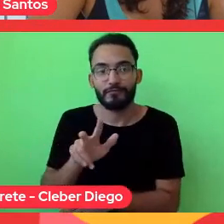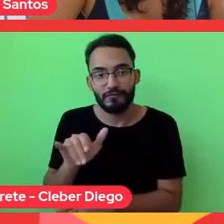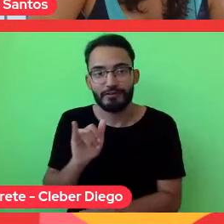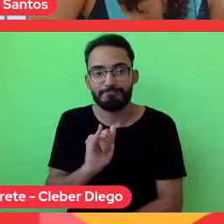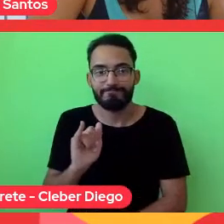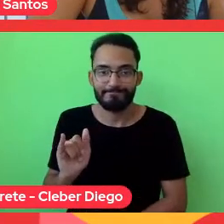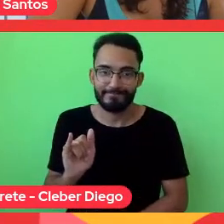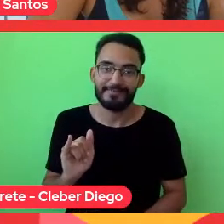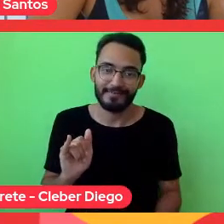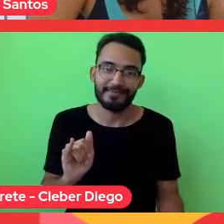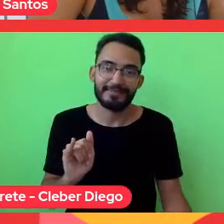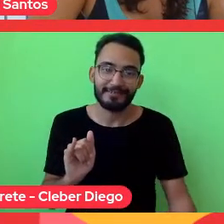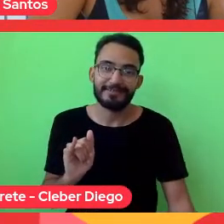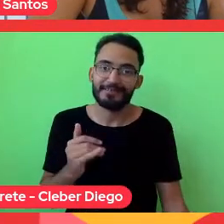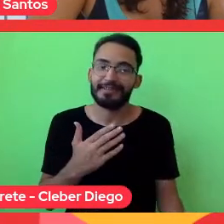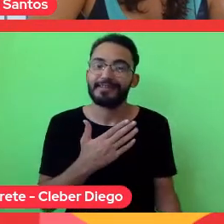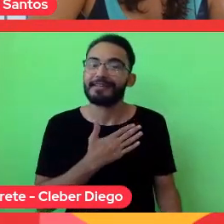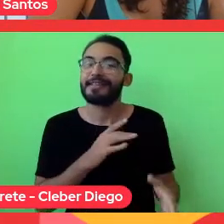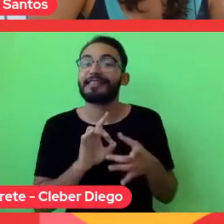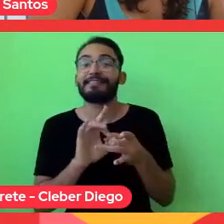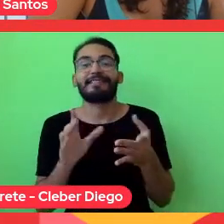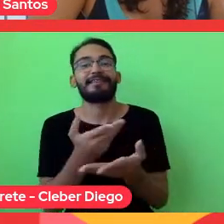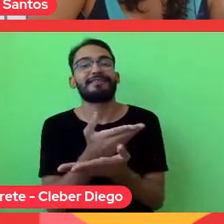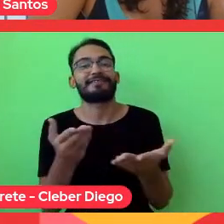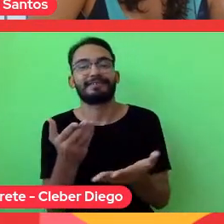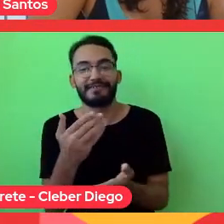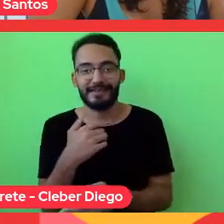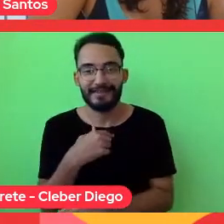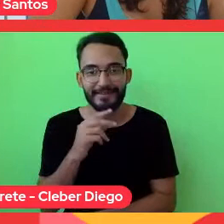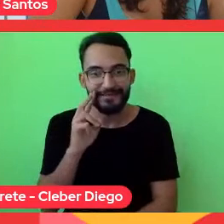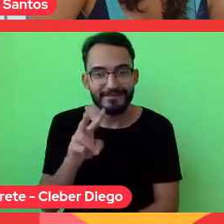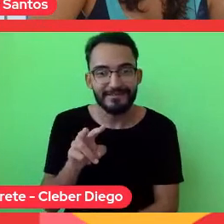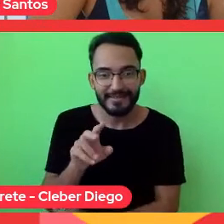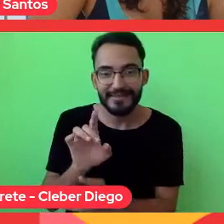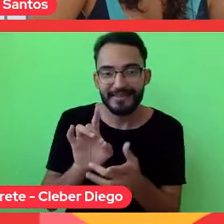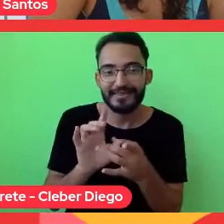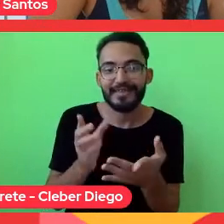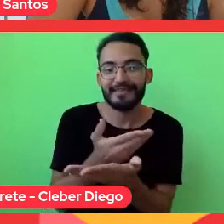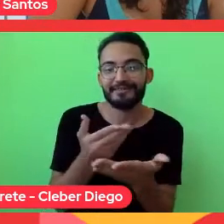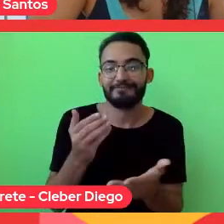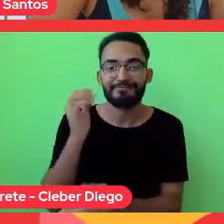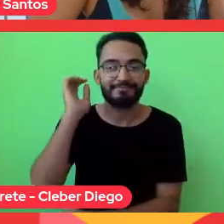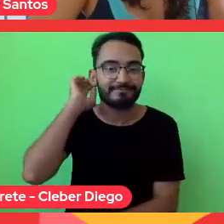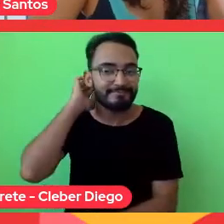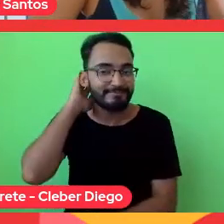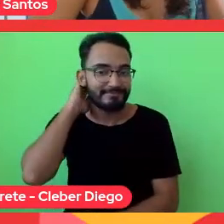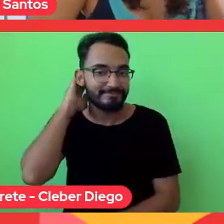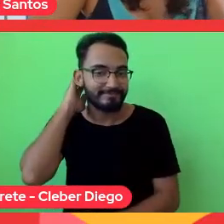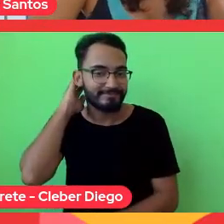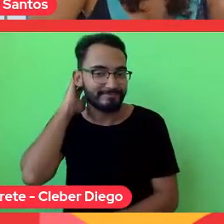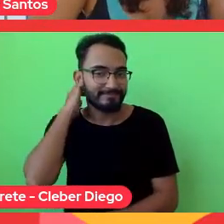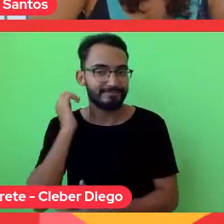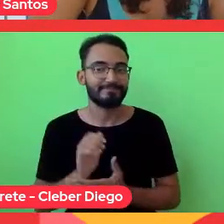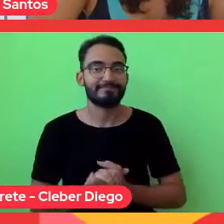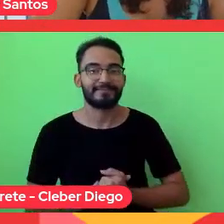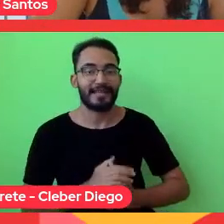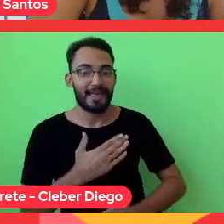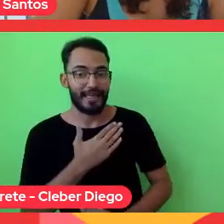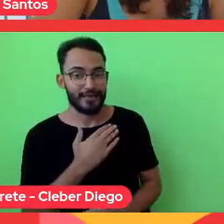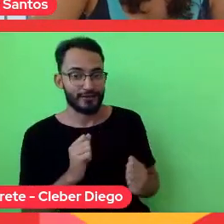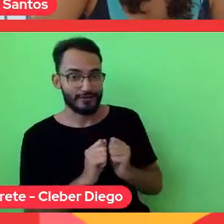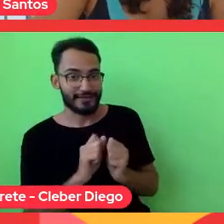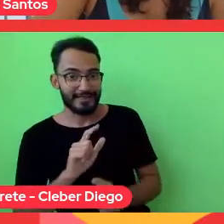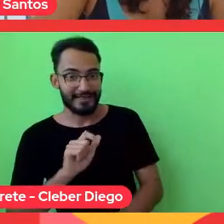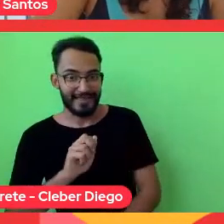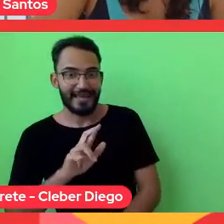gente, eu não vou nem chamar ninguém, não. A Pri, eu vi que abriu aqui. Ai, a gente até fala, né, eu e a Lara, tem que dar uma segurada,